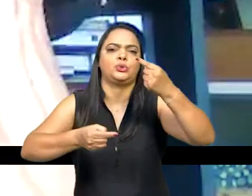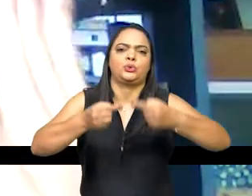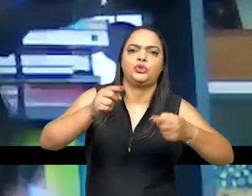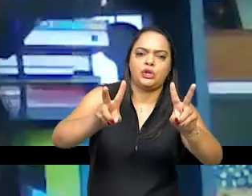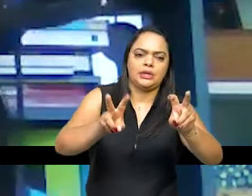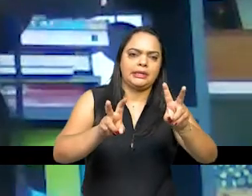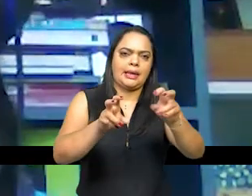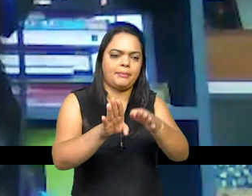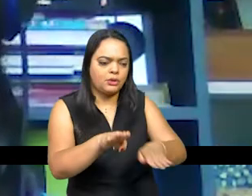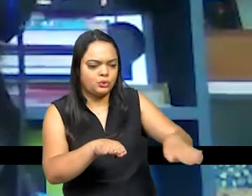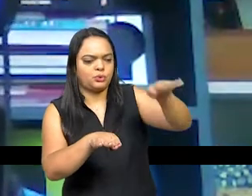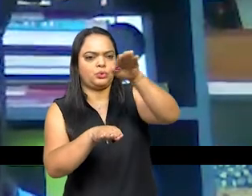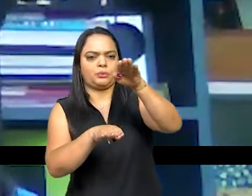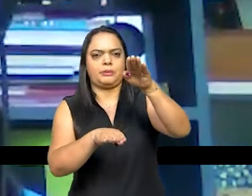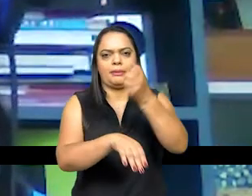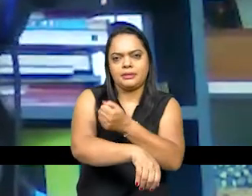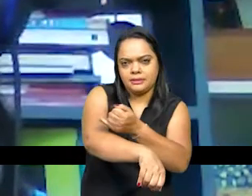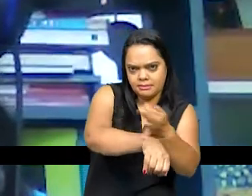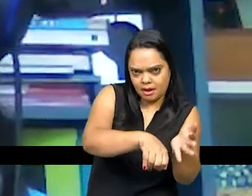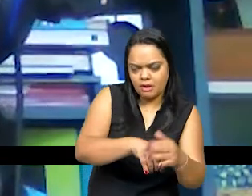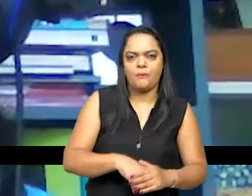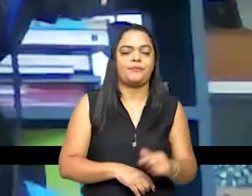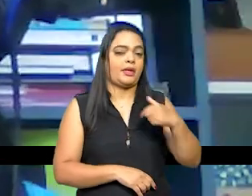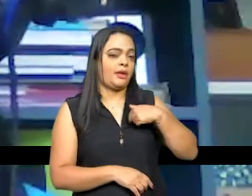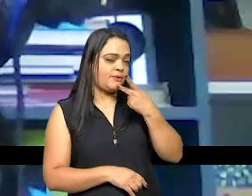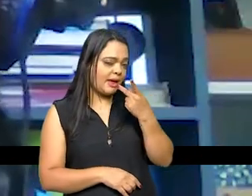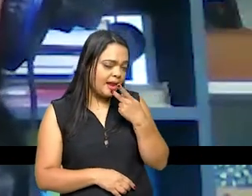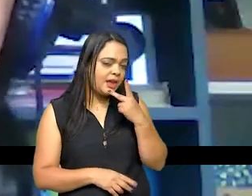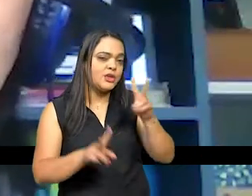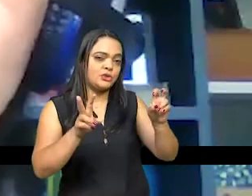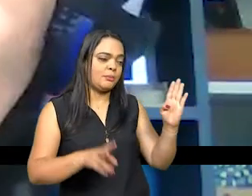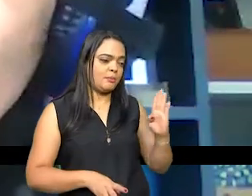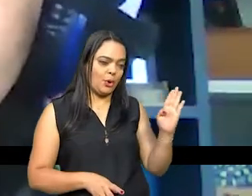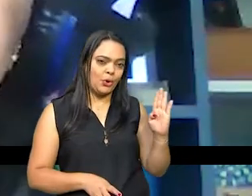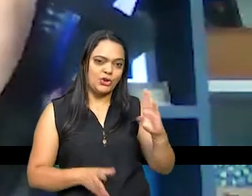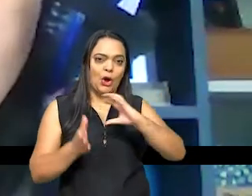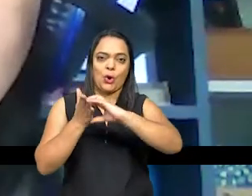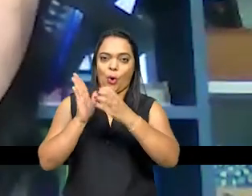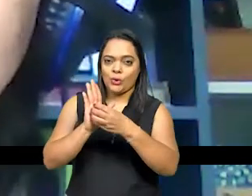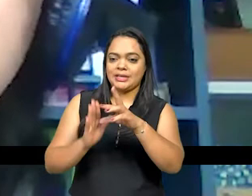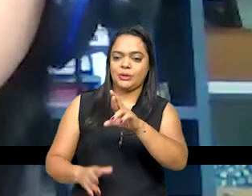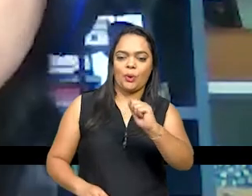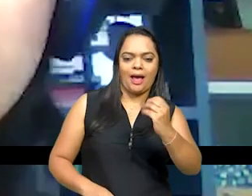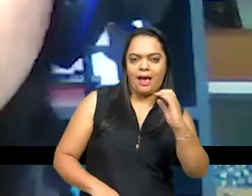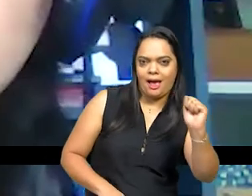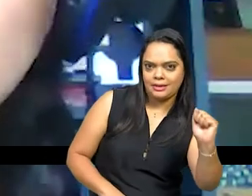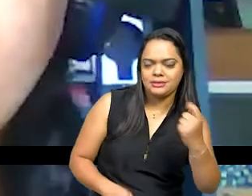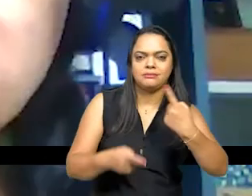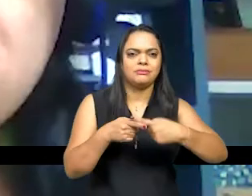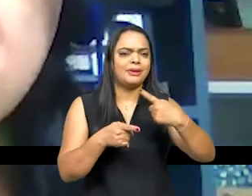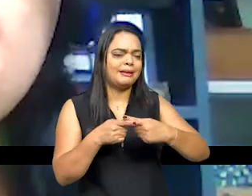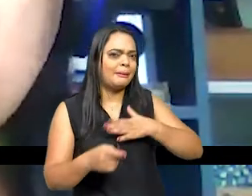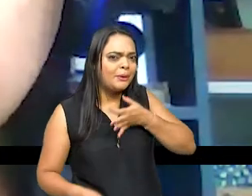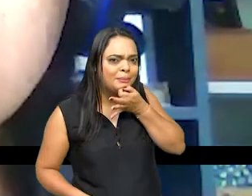supremacia branca. Eu trouxe a biologia e trouxe o conceito de raça para dizer que, para mim, faltam alguns... eu acho que falta